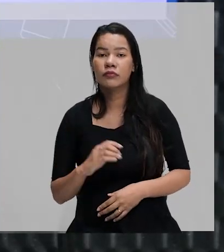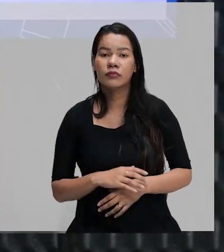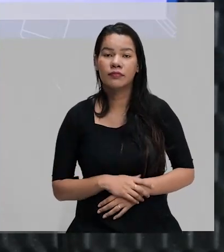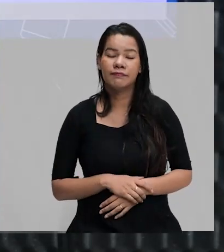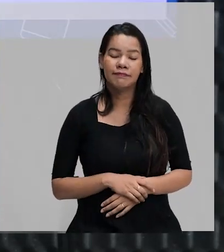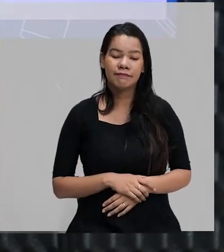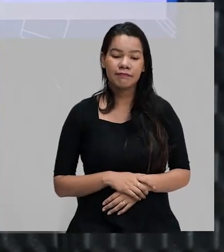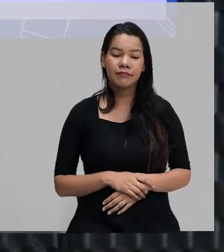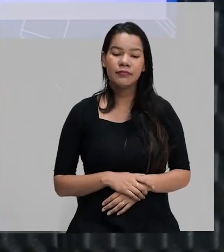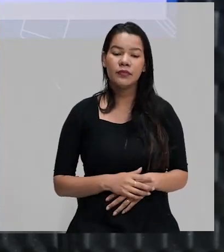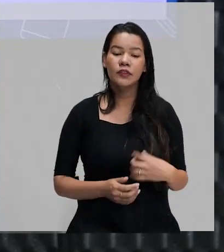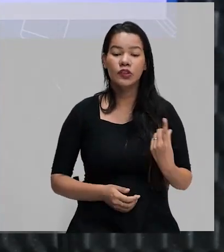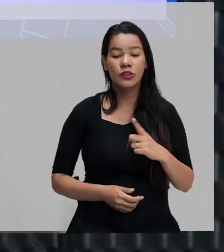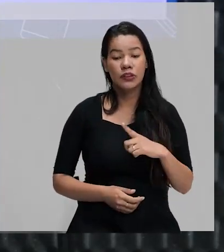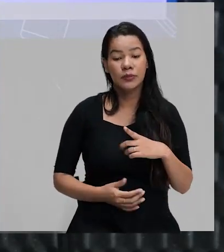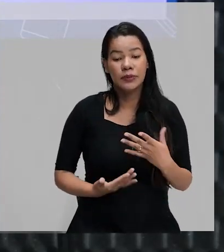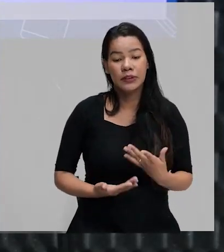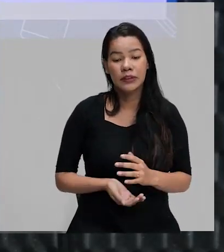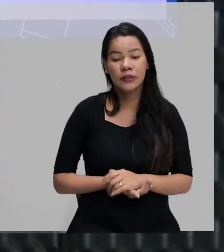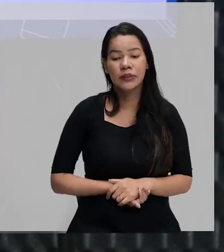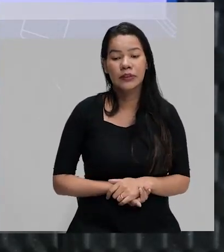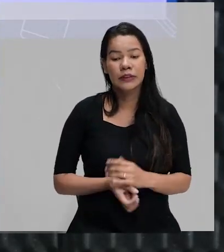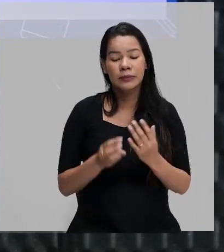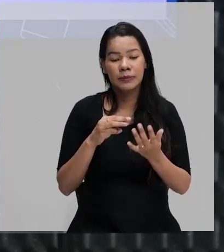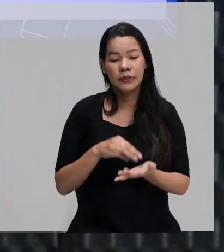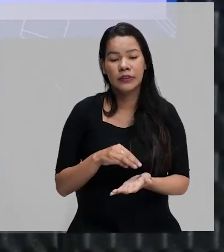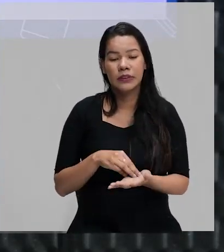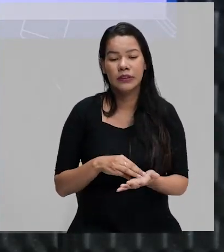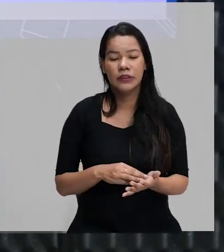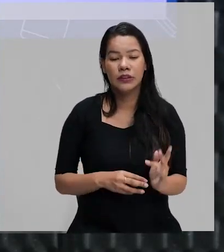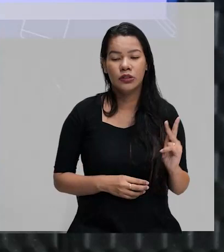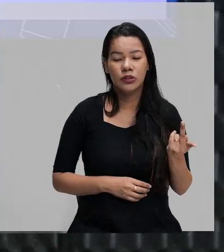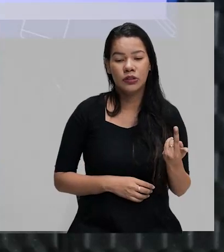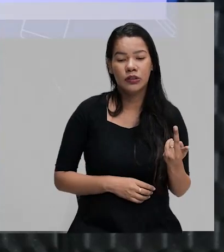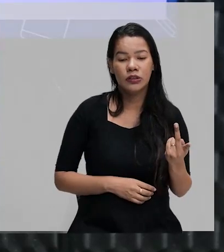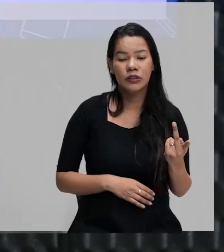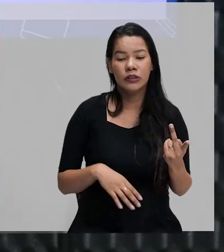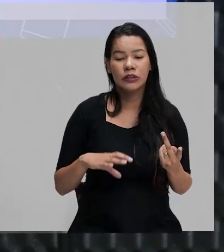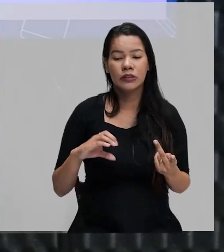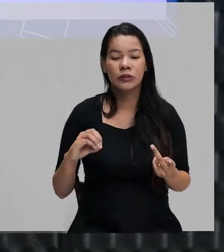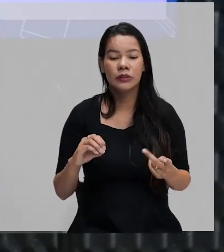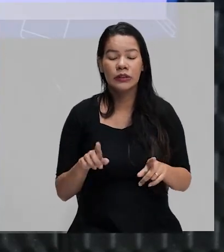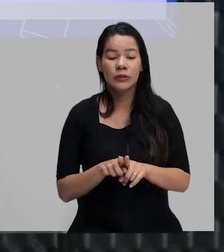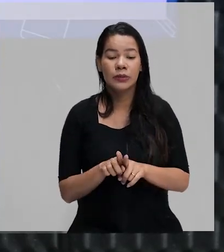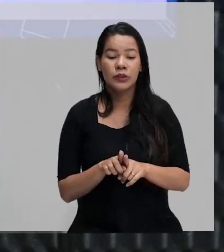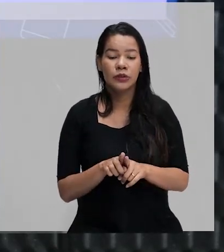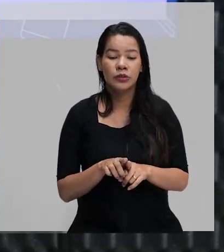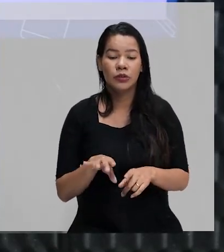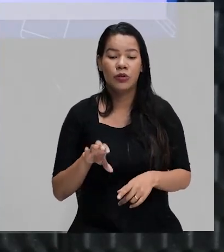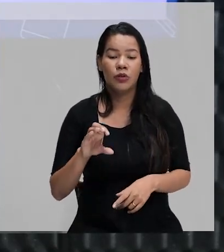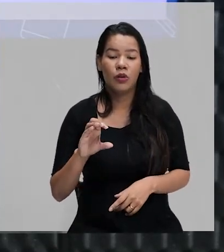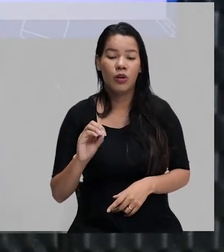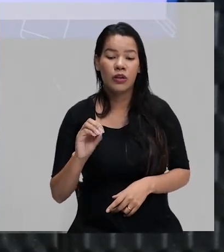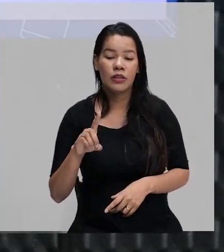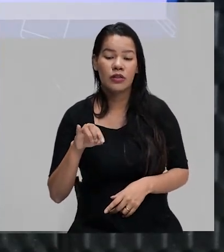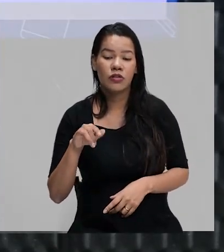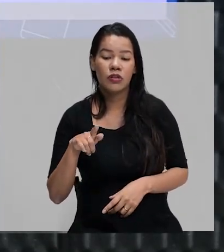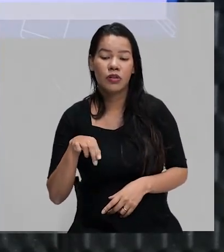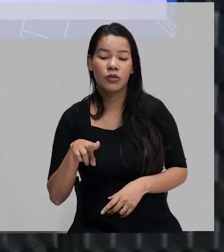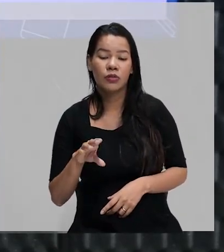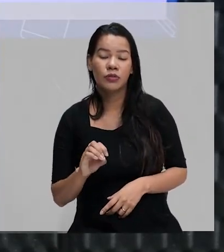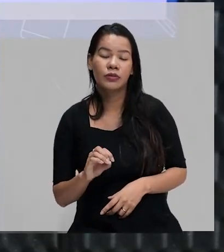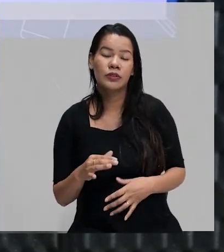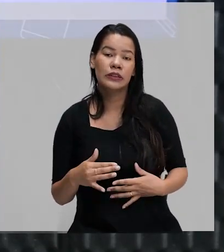carbono. Então, aqui nós temos, né, as massas atômicas do hidrogênio, do carbono e do oxigênio, certo?